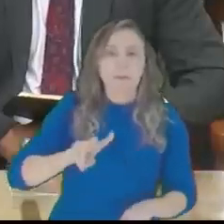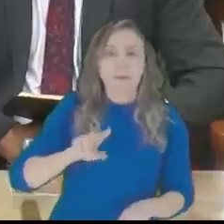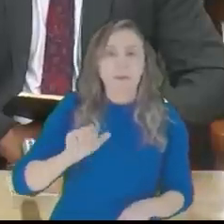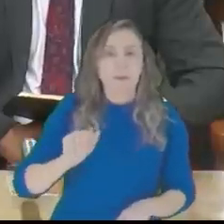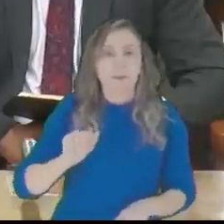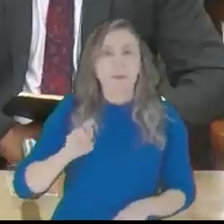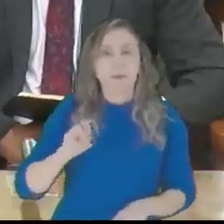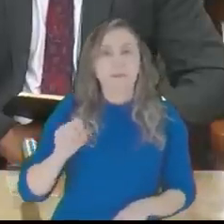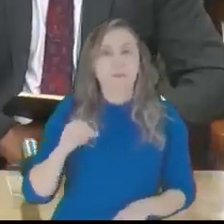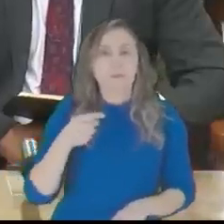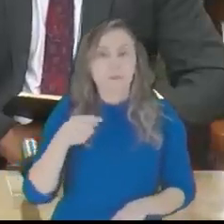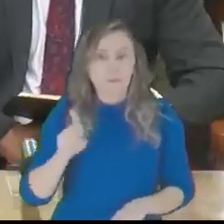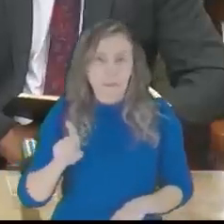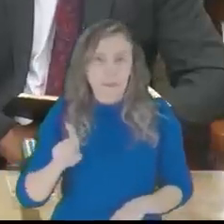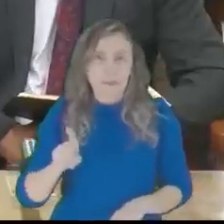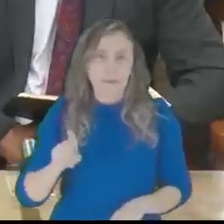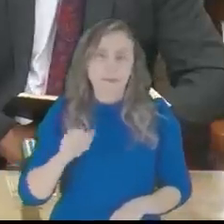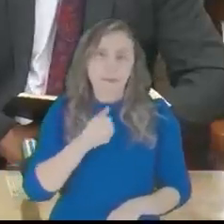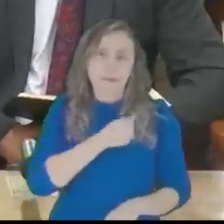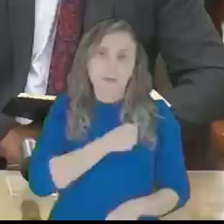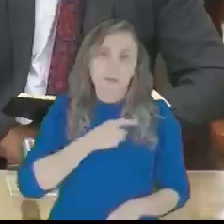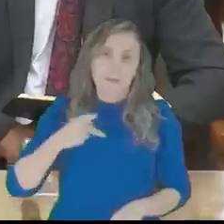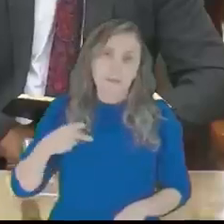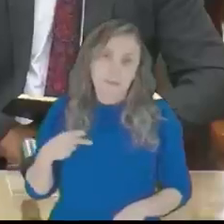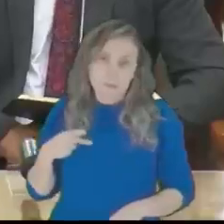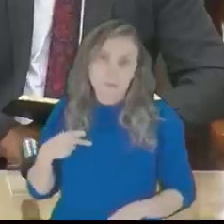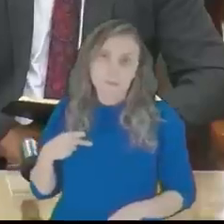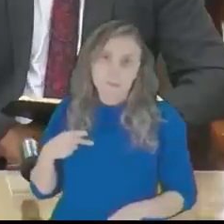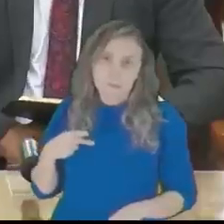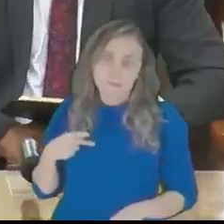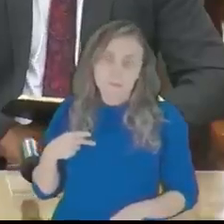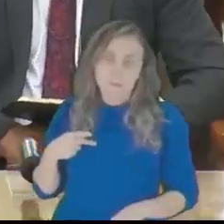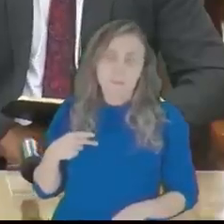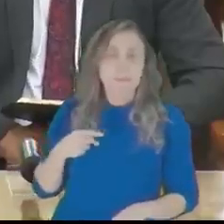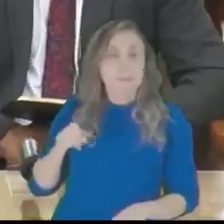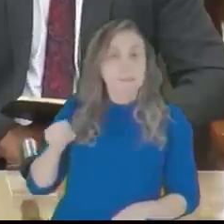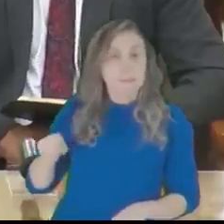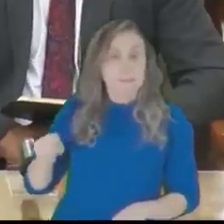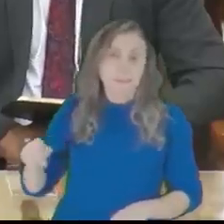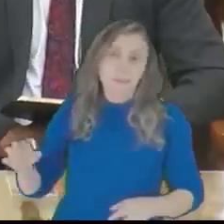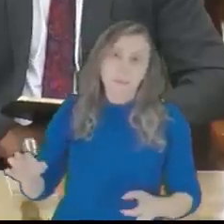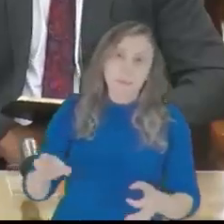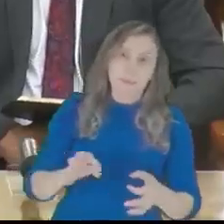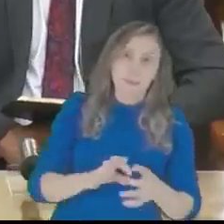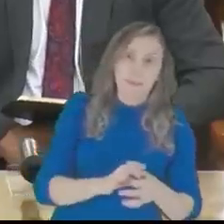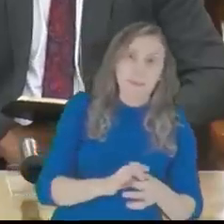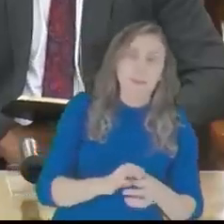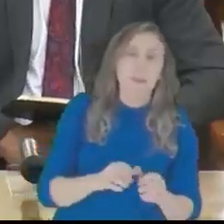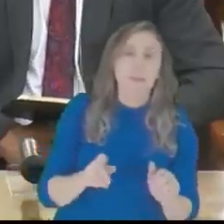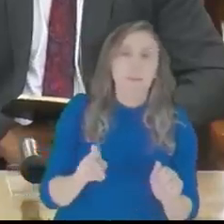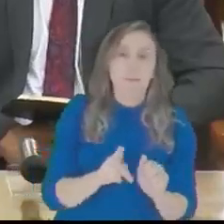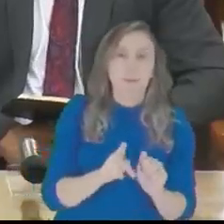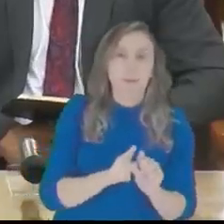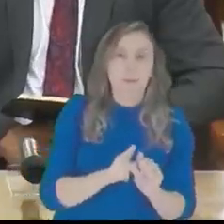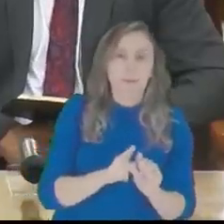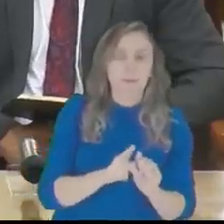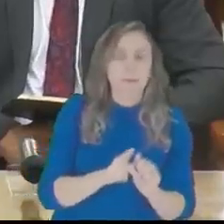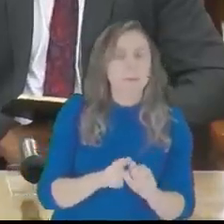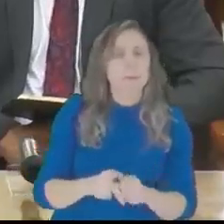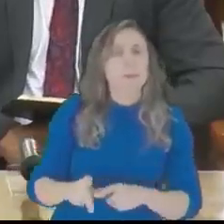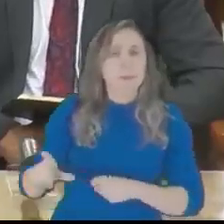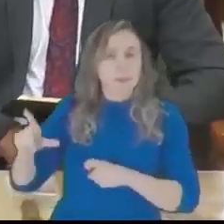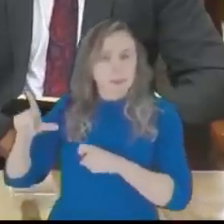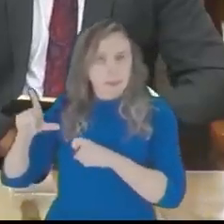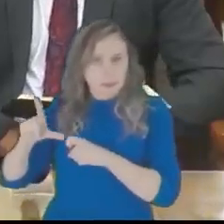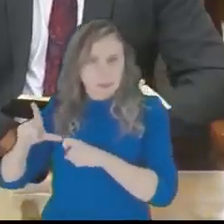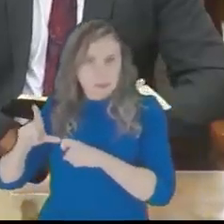apostólico ligado a Paulo. E Marcos, um varão apostólico ligado a Pedro. Glória a Deus.